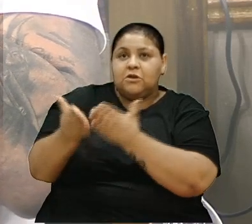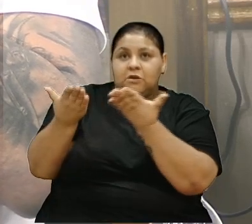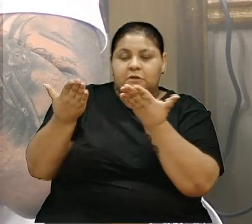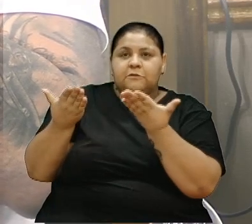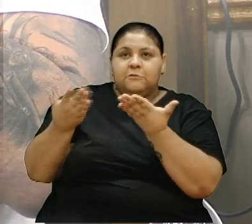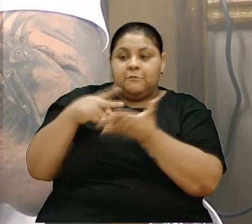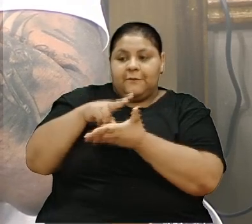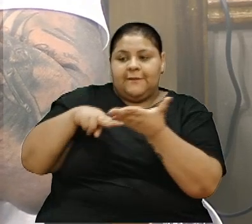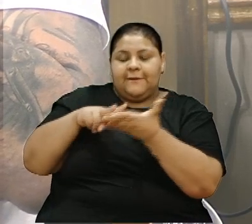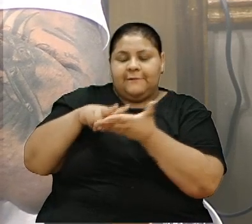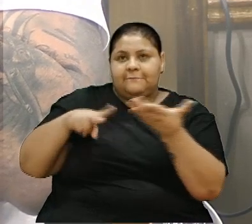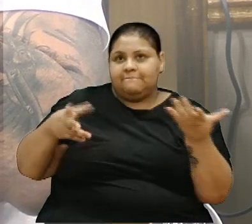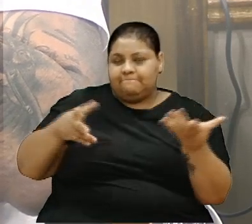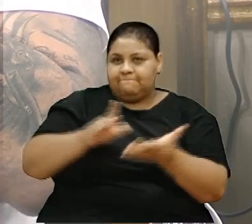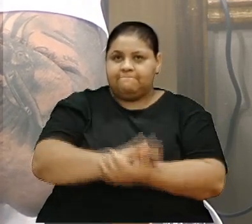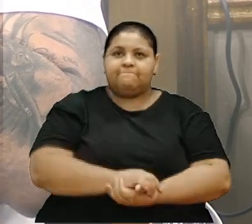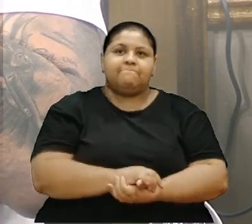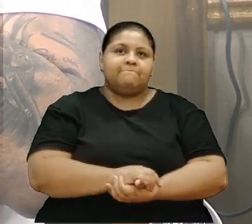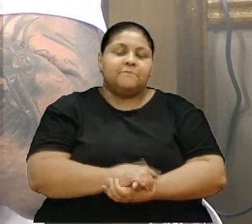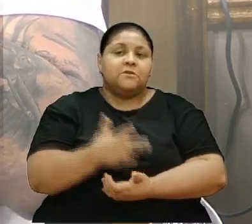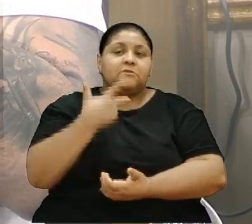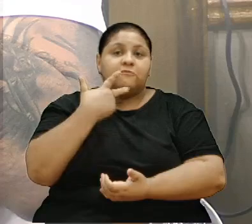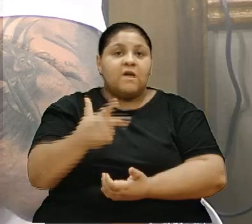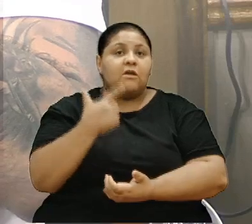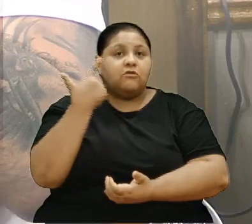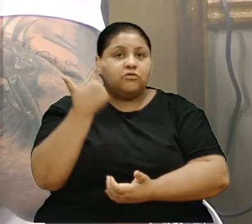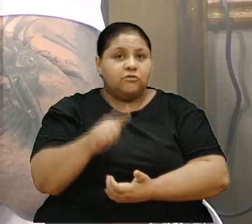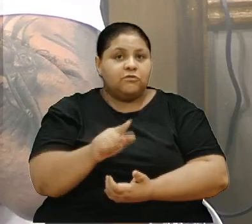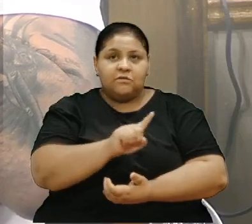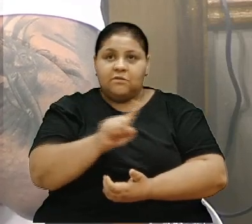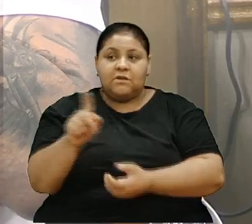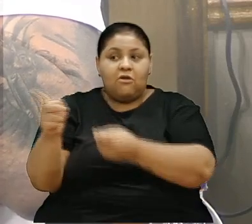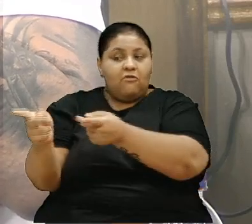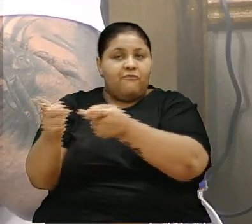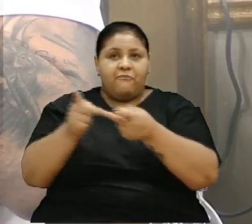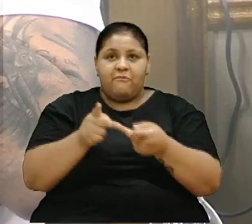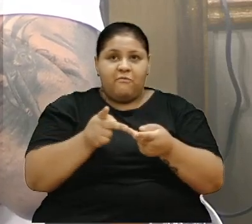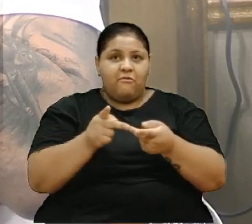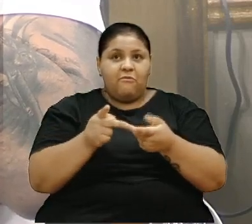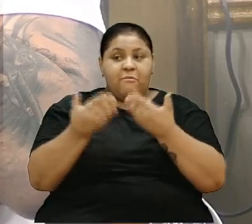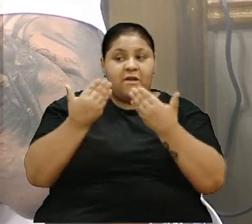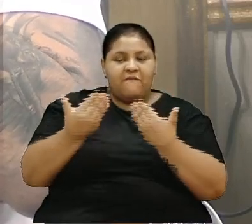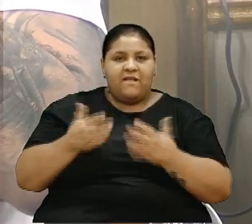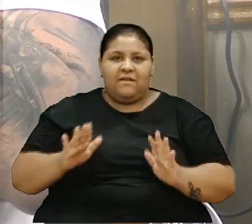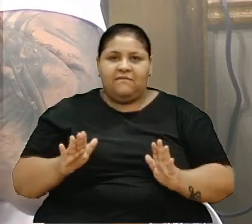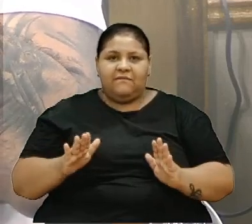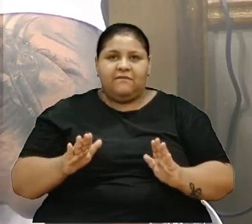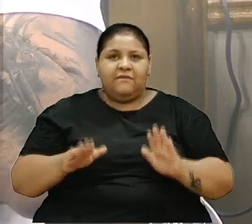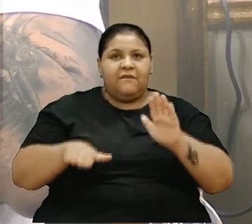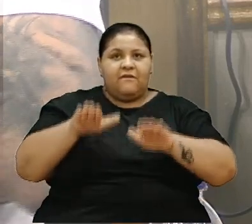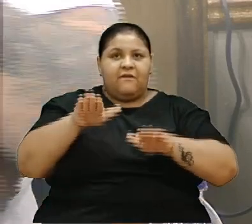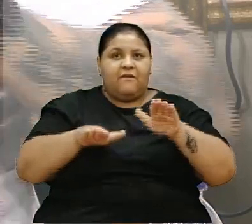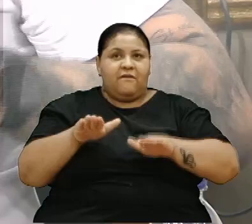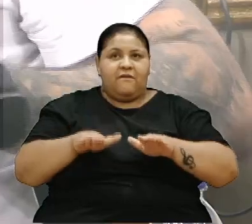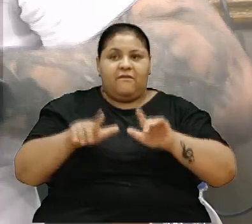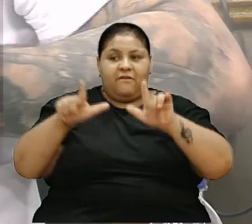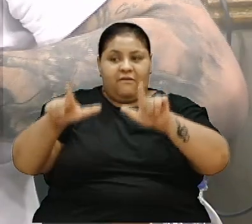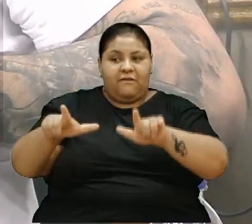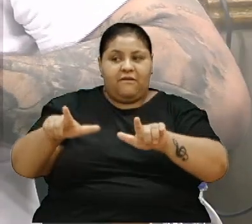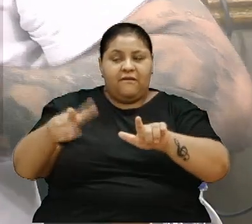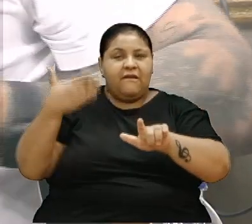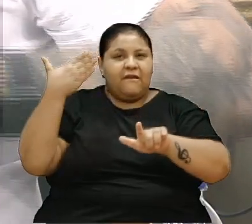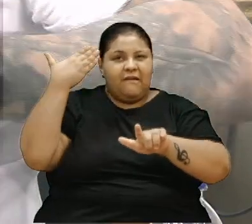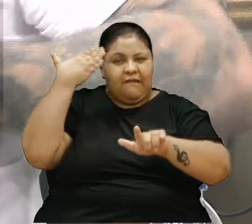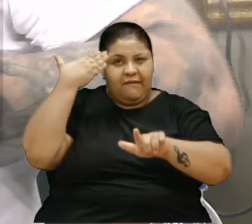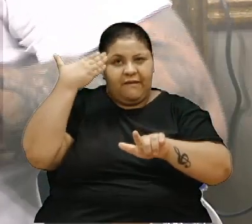espaço. E, como eu repito, de novo, não foi visitado sequer para analisar. E independente se o espaço físico, que se tem